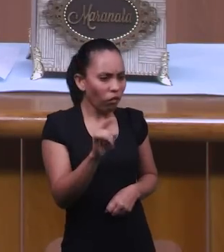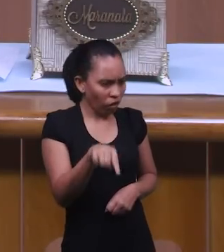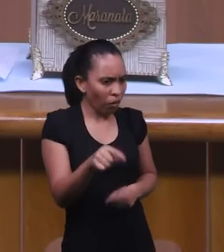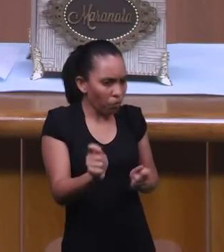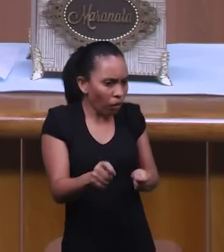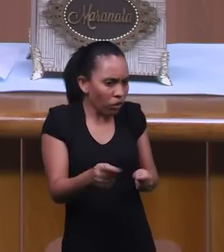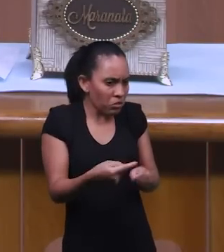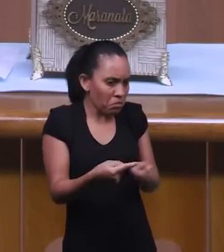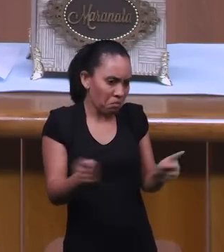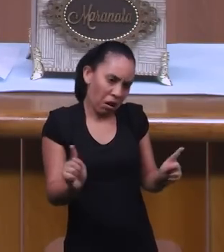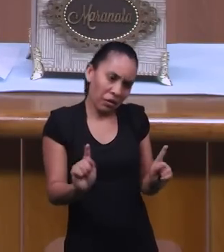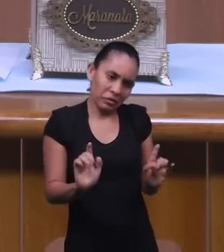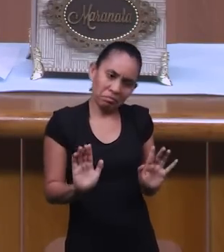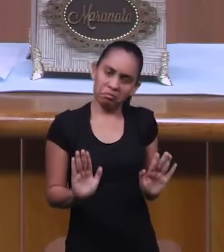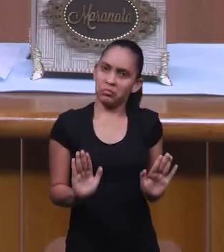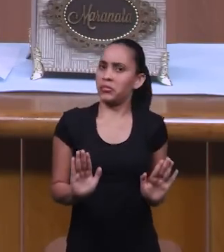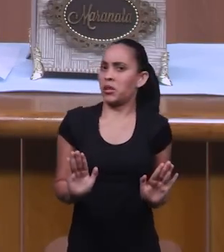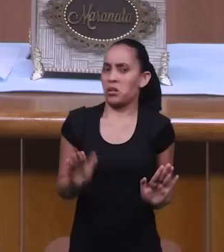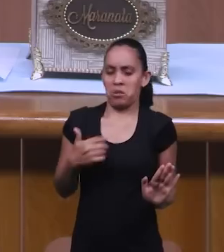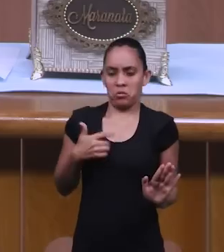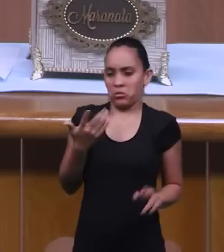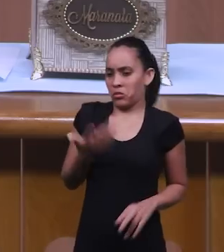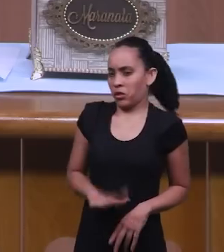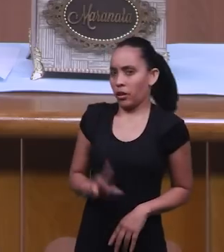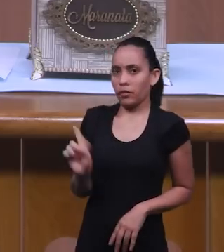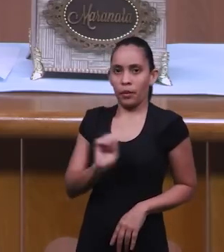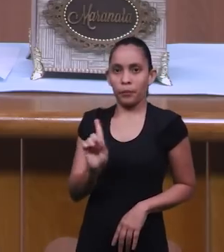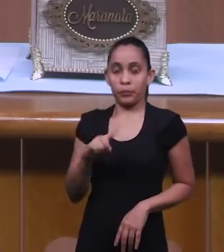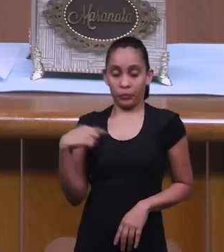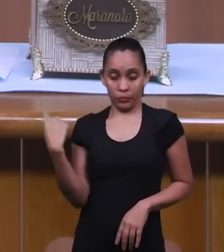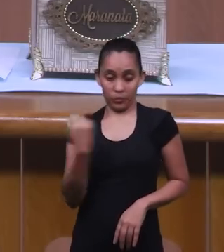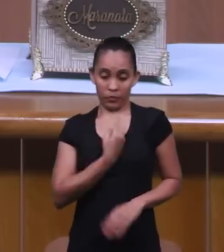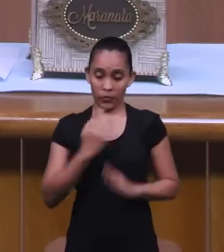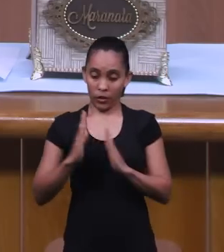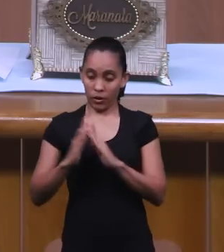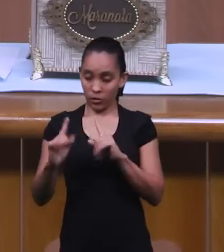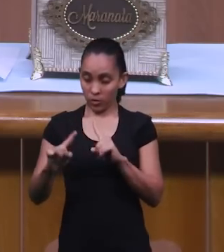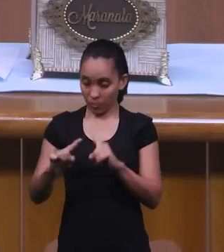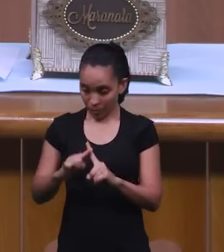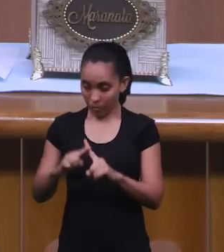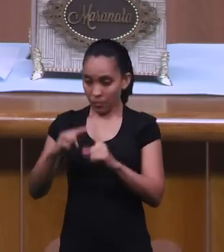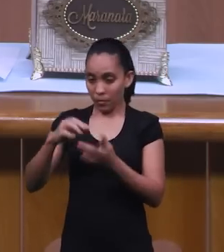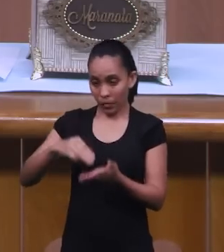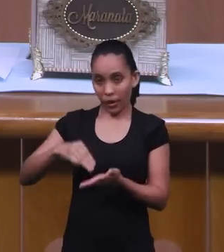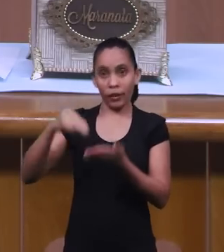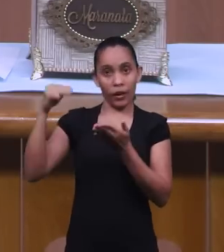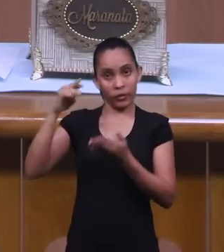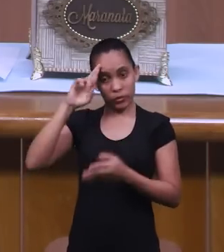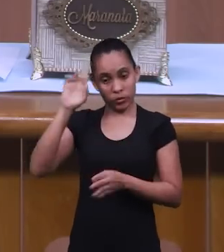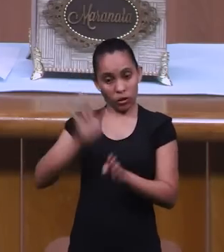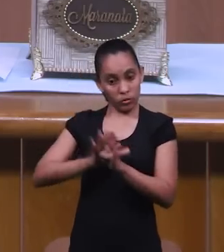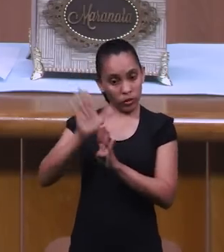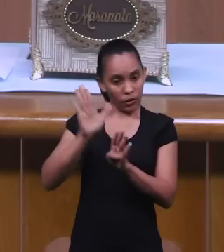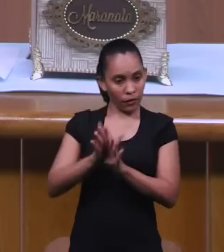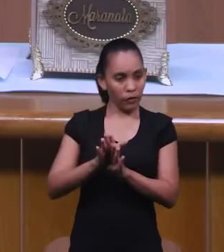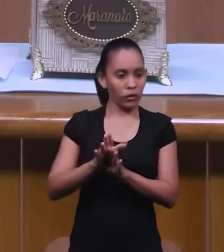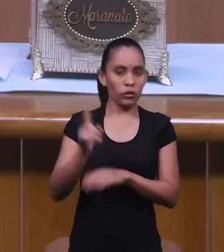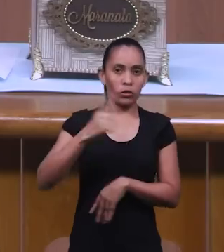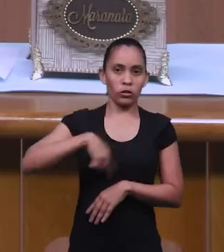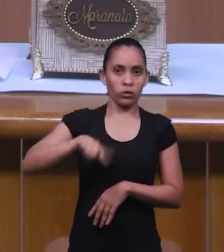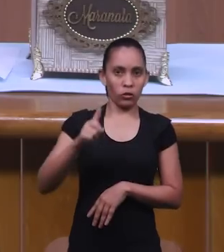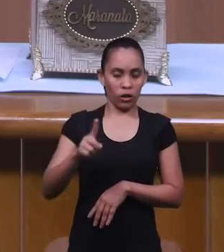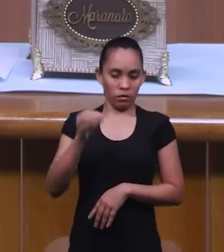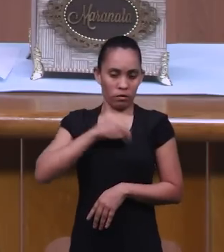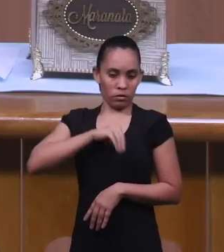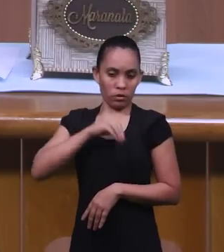Então, na obra do Senhor no nosso meio, que na Igreja Maranata, o Senhor orientou que o pastor não vivesse da igreja, que